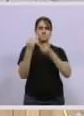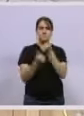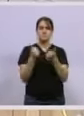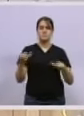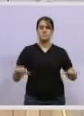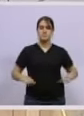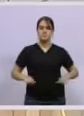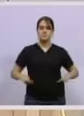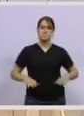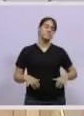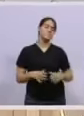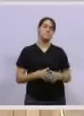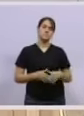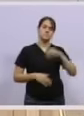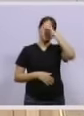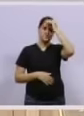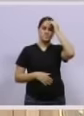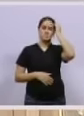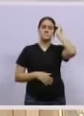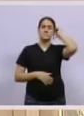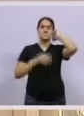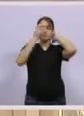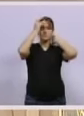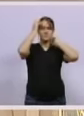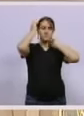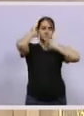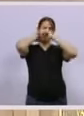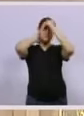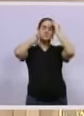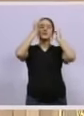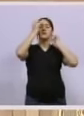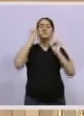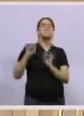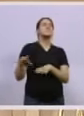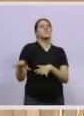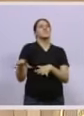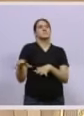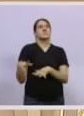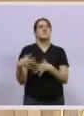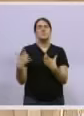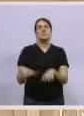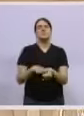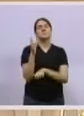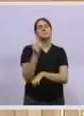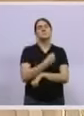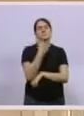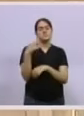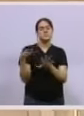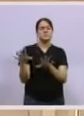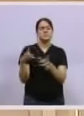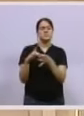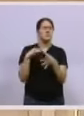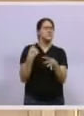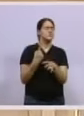Eu agora não estou querendo mais nada. Estou aposentado. Aposentei para a vida. Mexe comigo mais não,